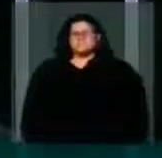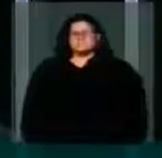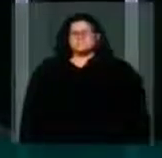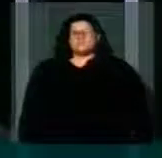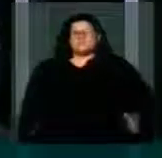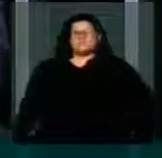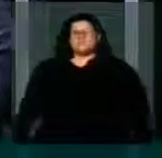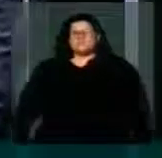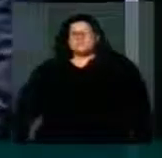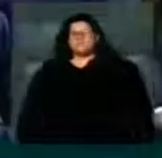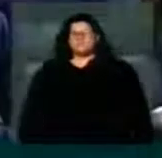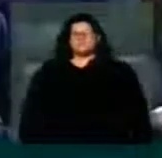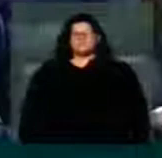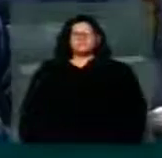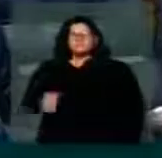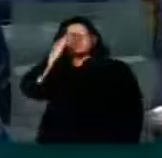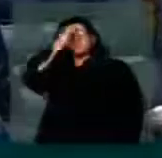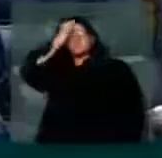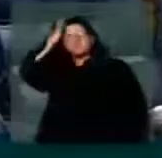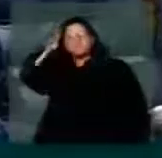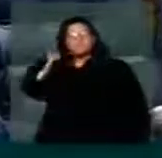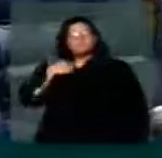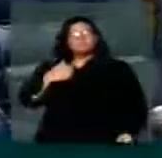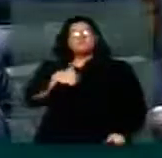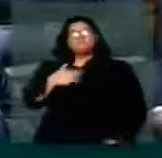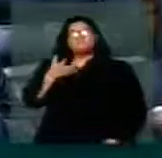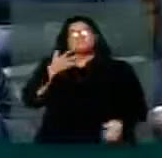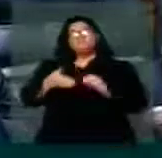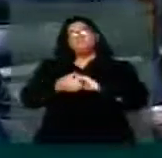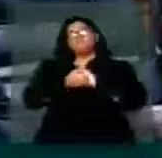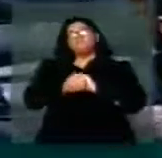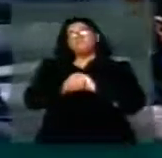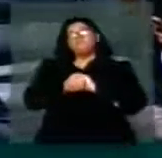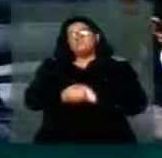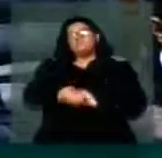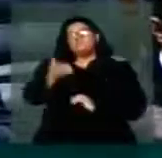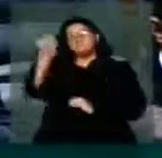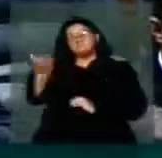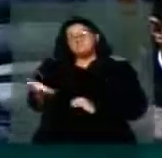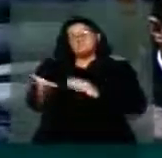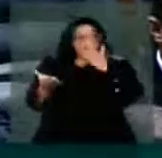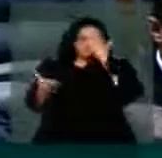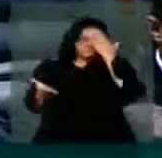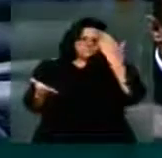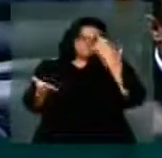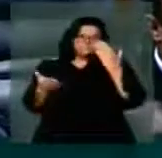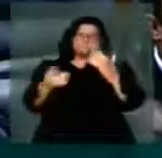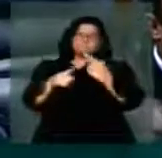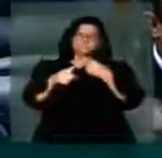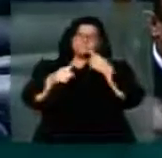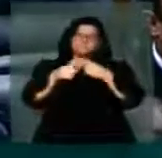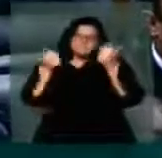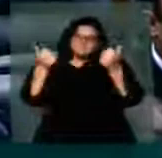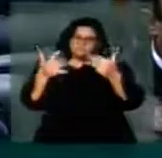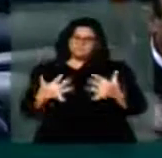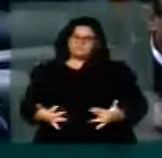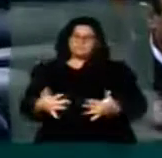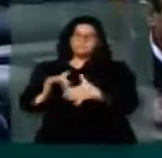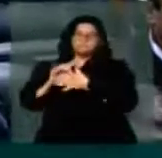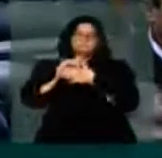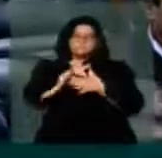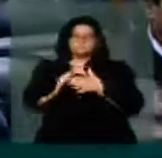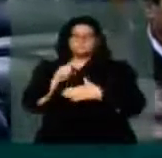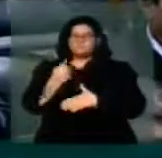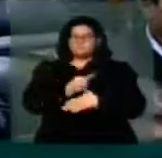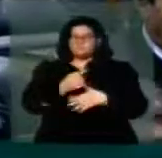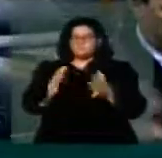Flávio. À vontade. Queria cumprimentar a Vossa Excelência, agradecer as palavras, o apoio para a nossa condução, a líder do